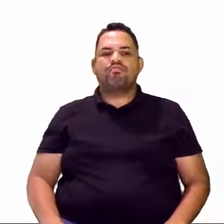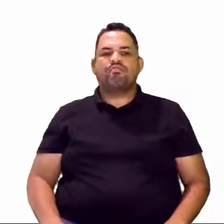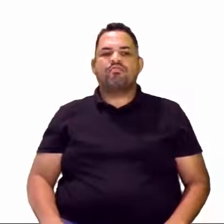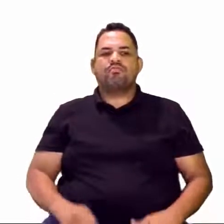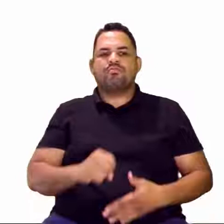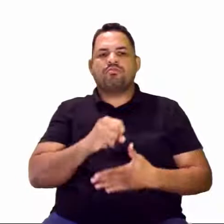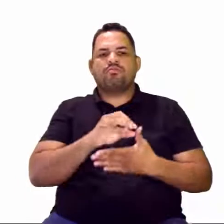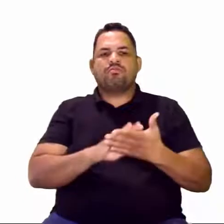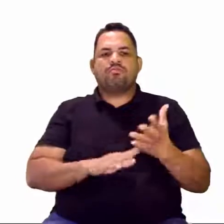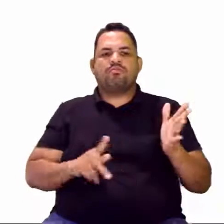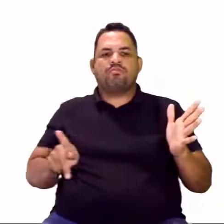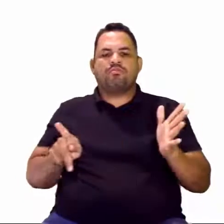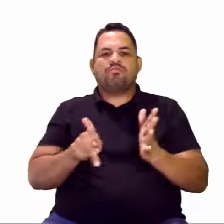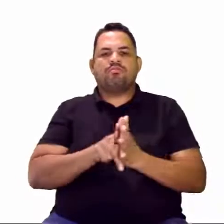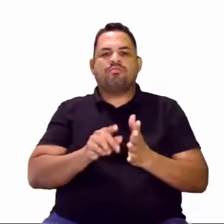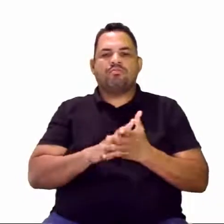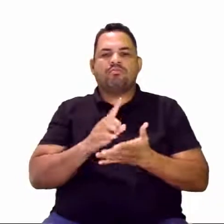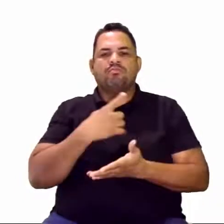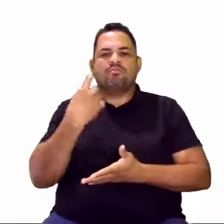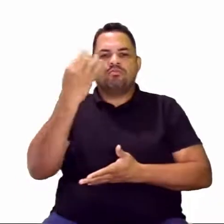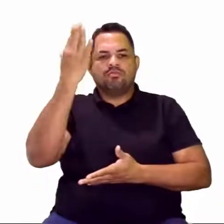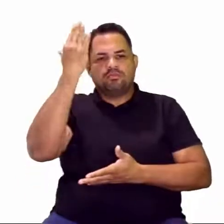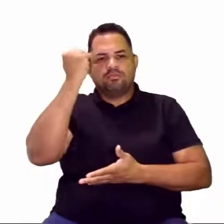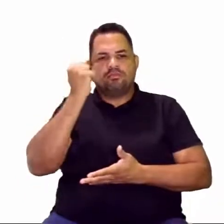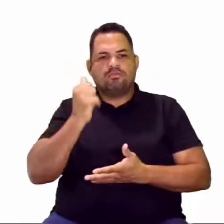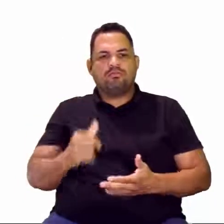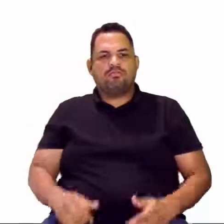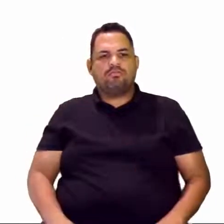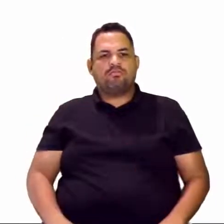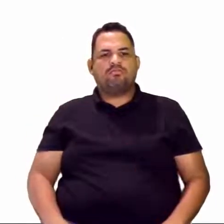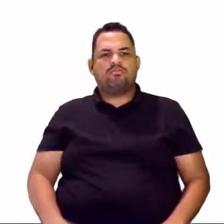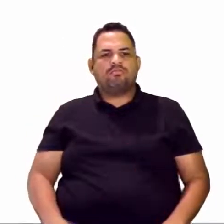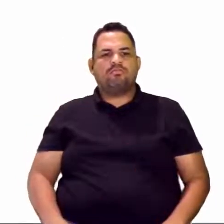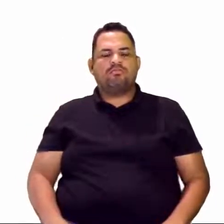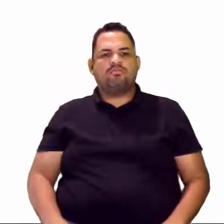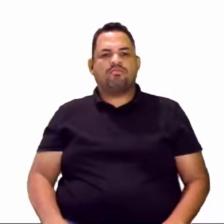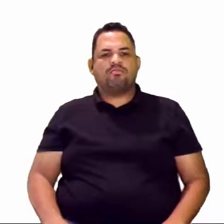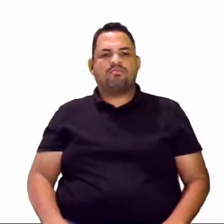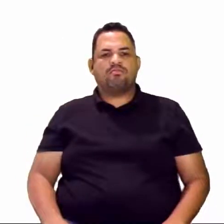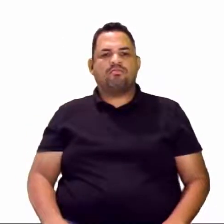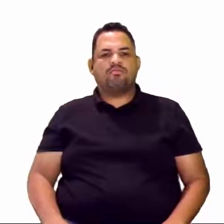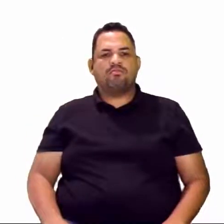essas propriedades, nós sabemos o seguinte: propriedade,